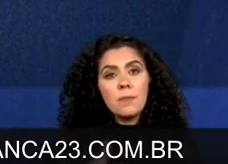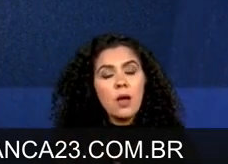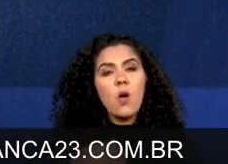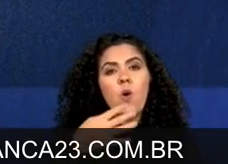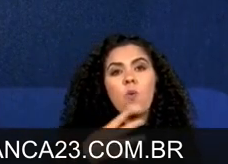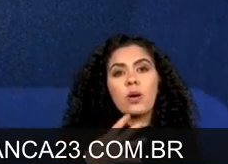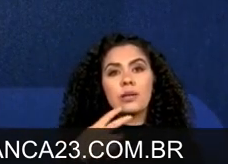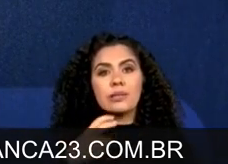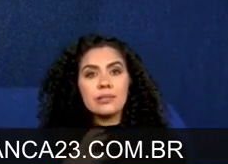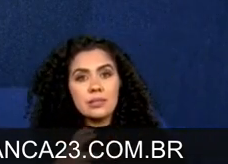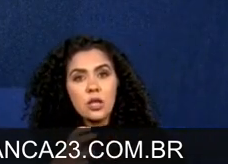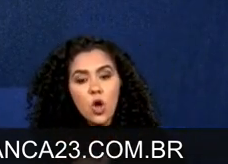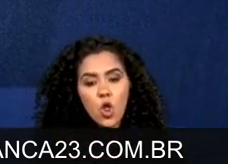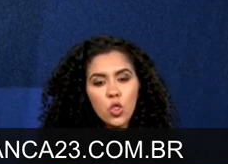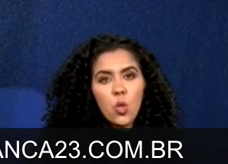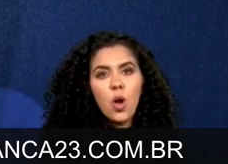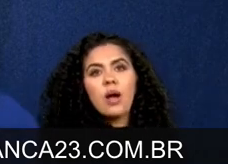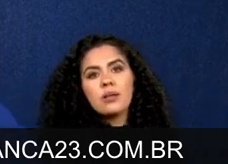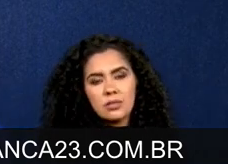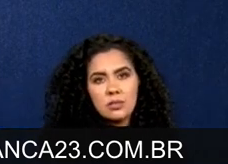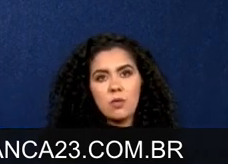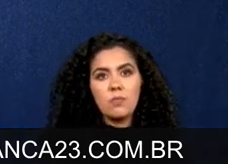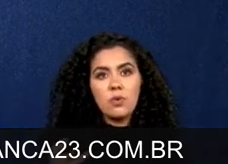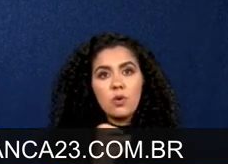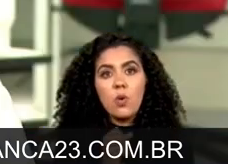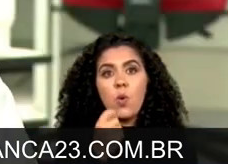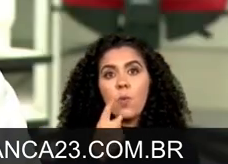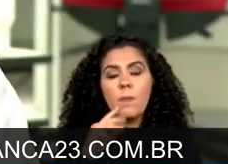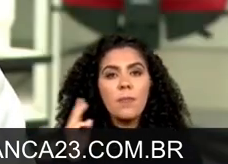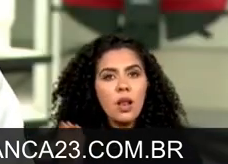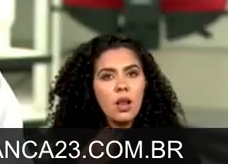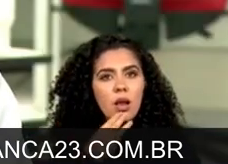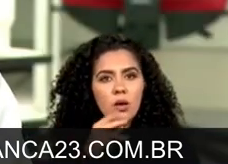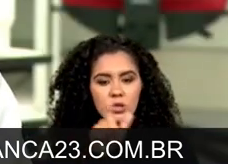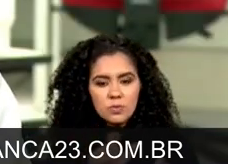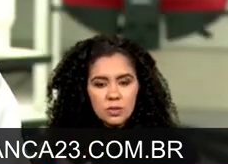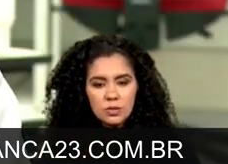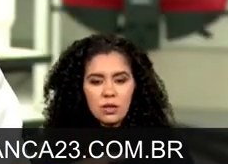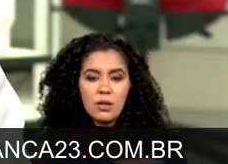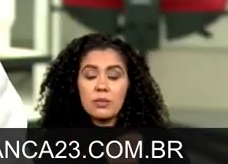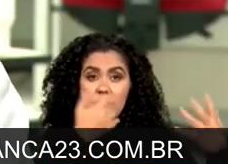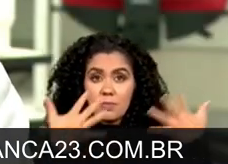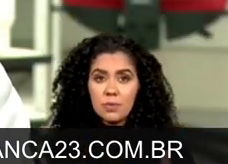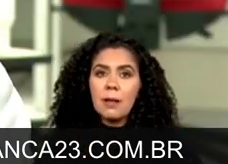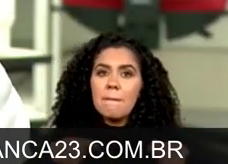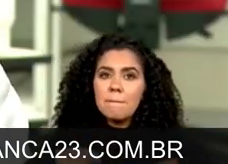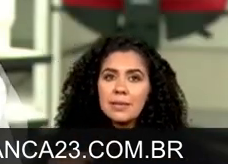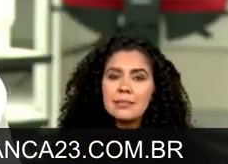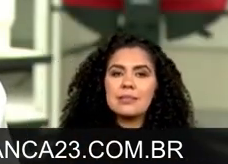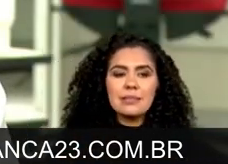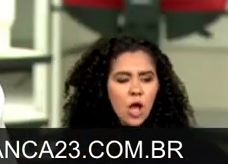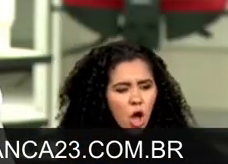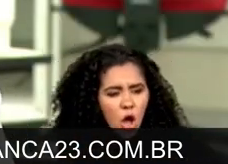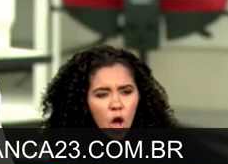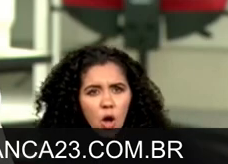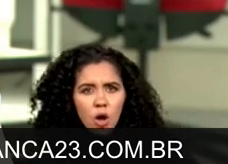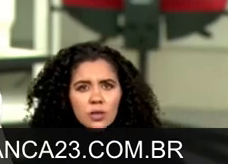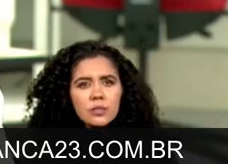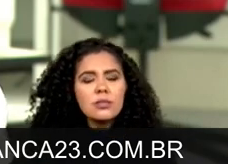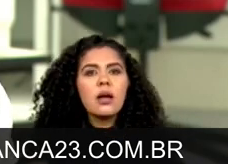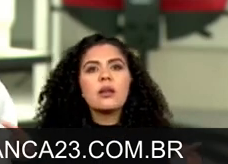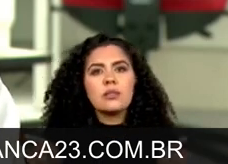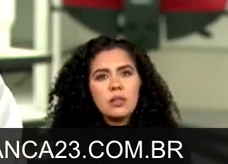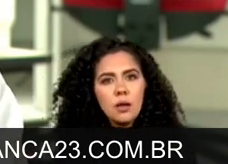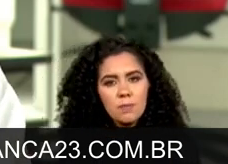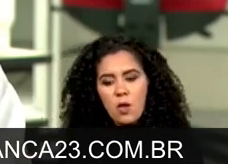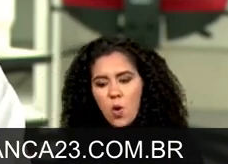45 doações por milhão de habitantes. Precisa ter uma organização maior, mais comissões